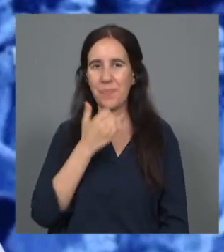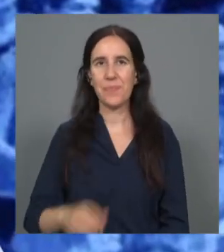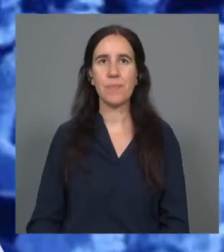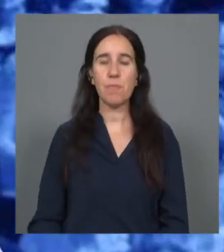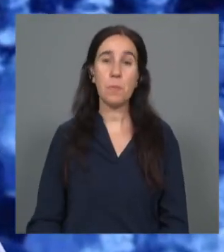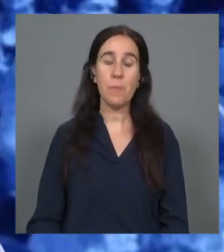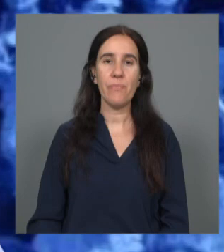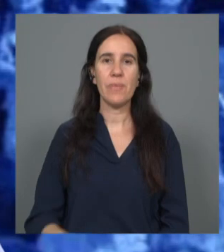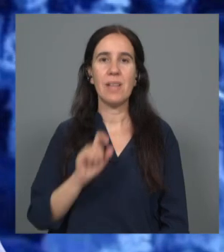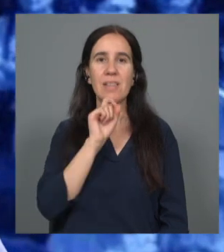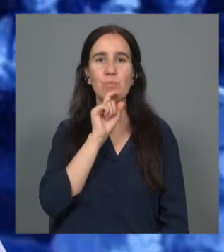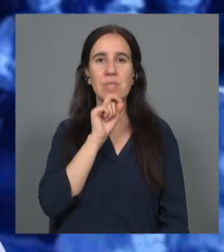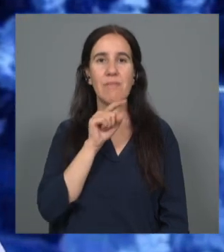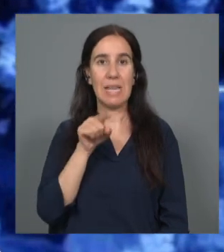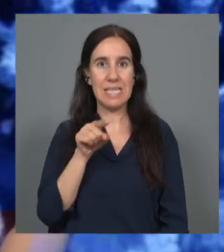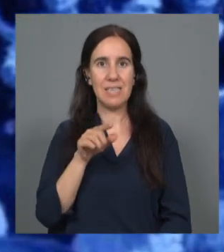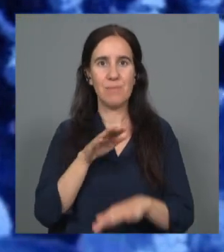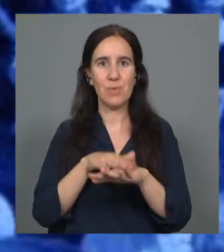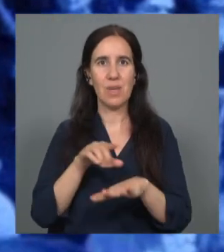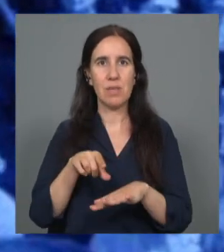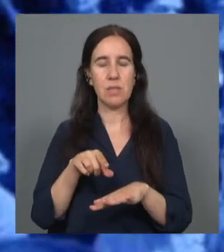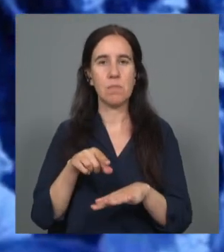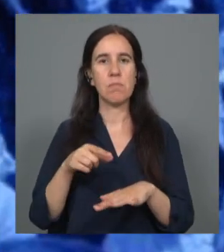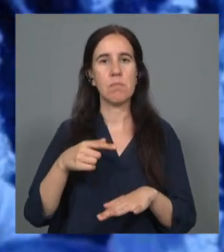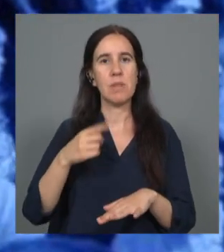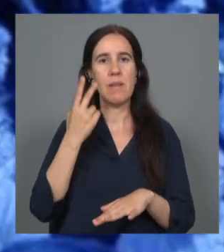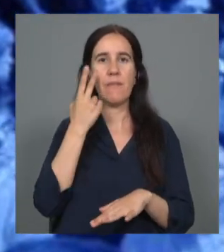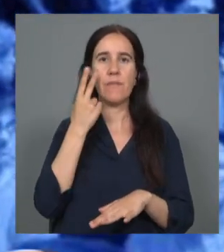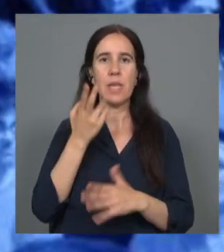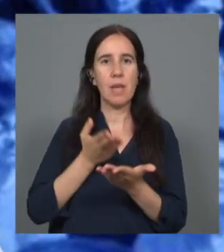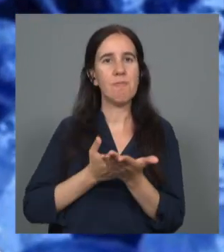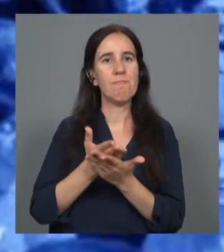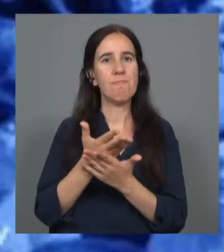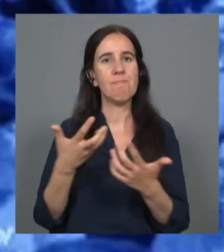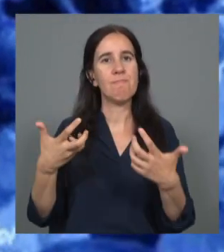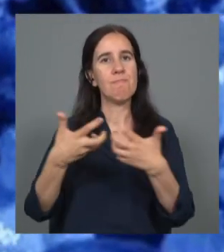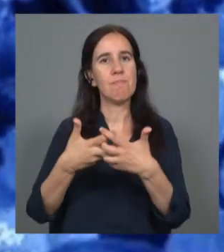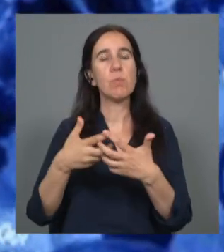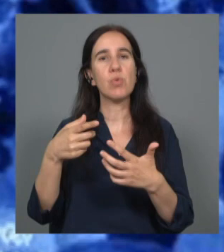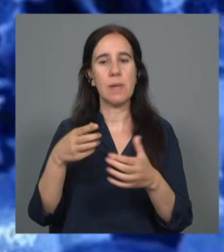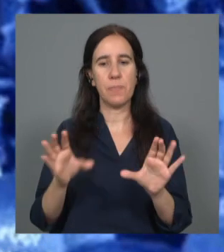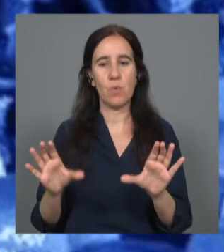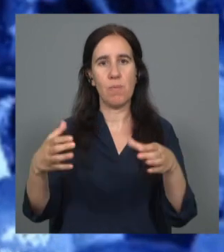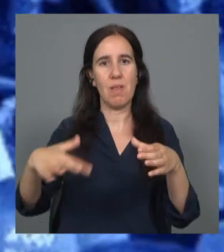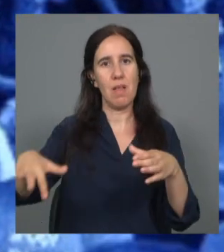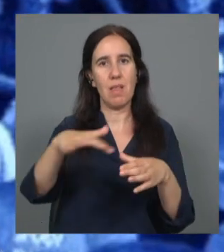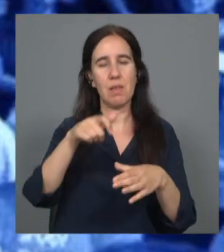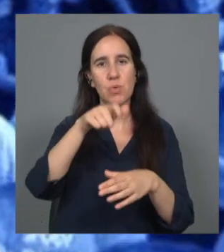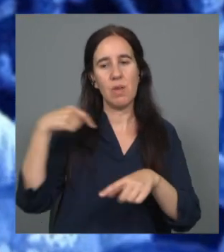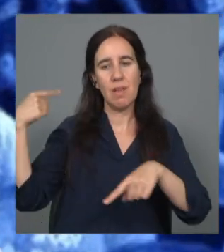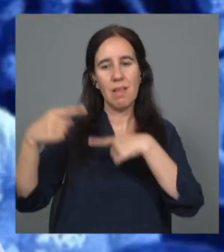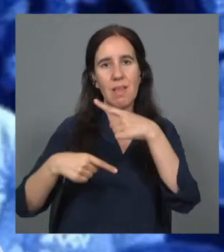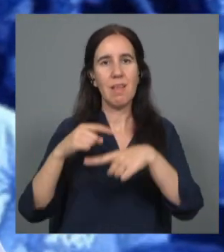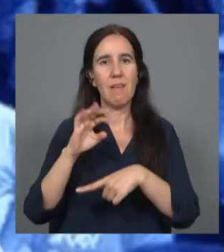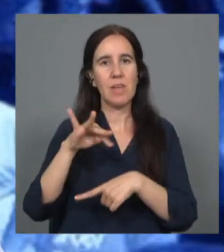é a razão porque a nossa vida se cruzou, uma vez que havia uma comunidade de franciscanos em